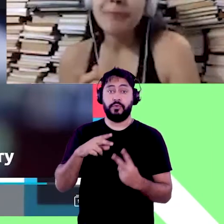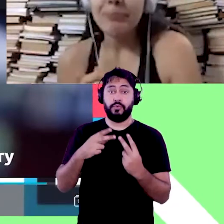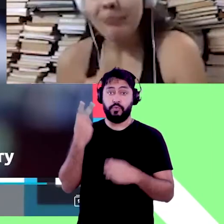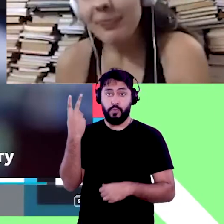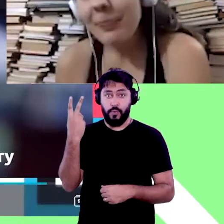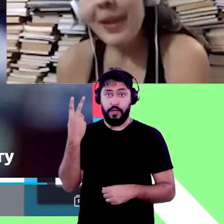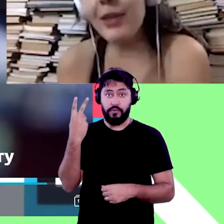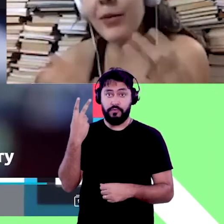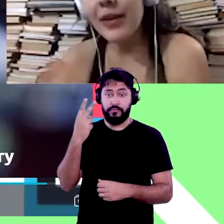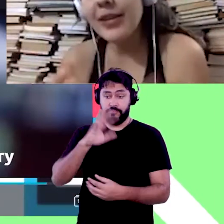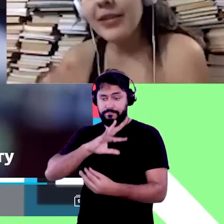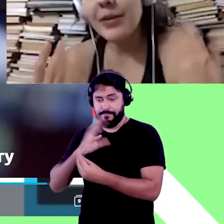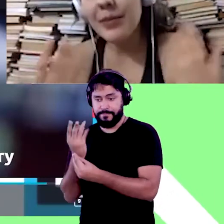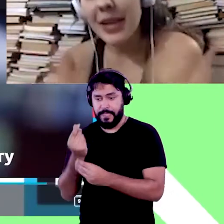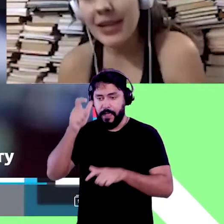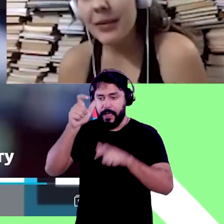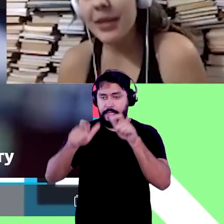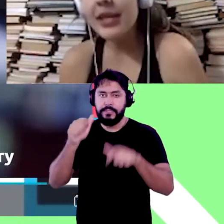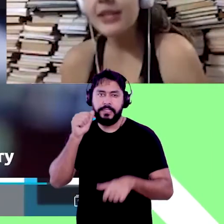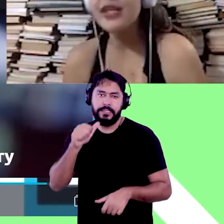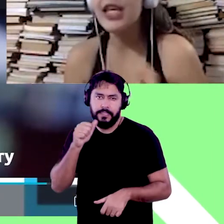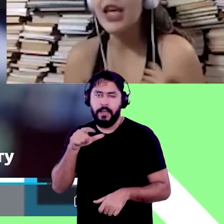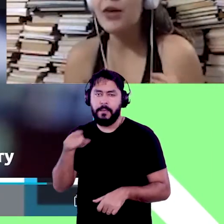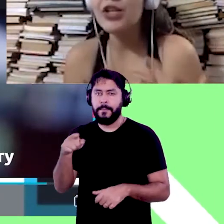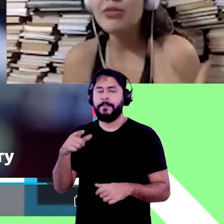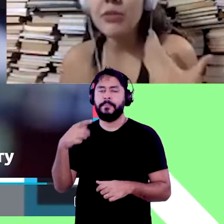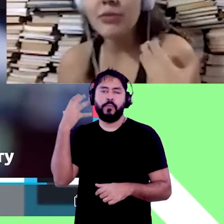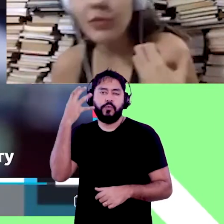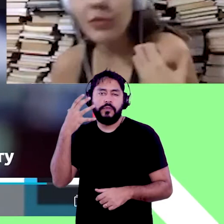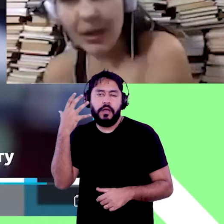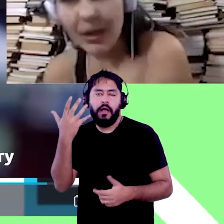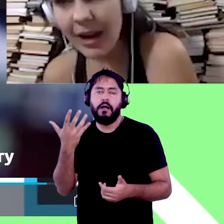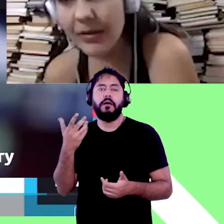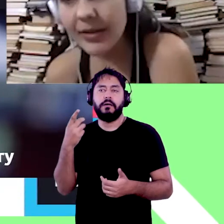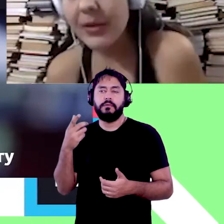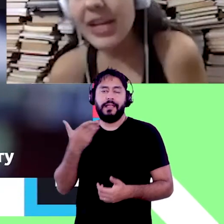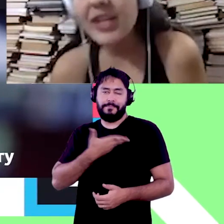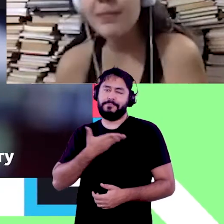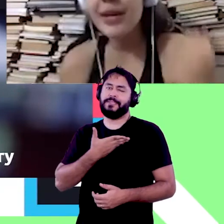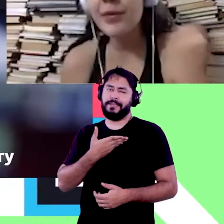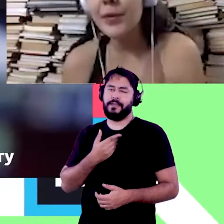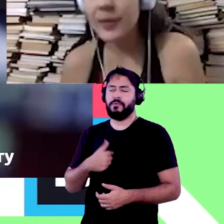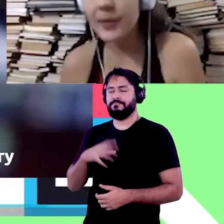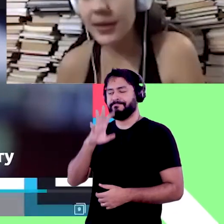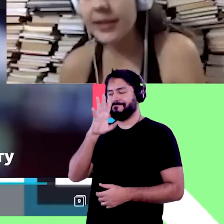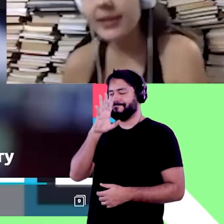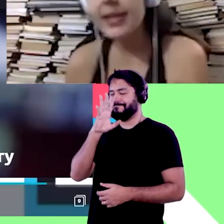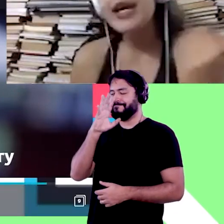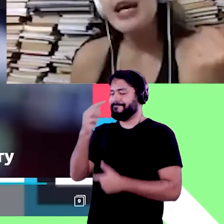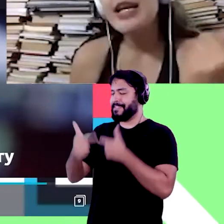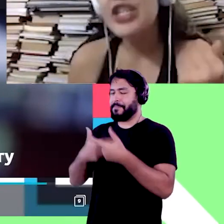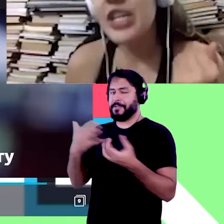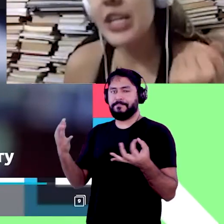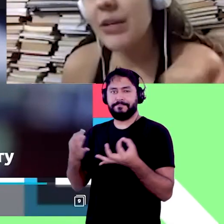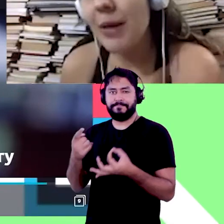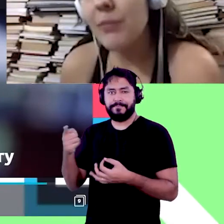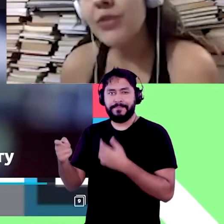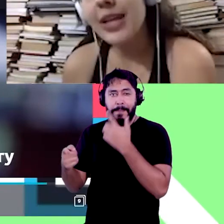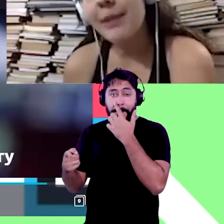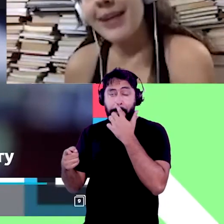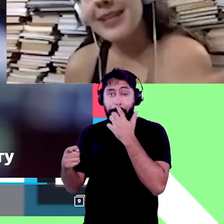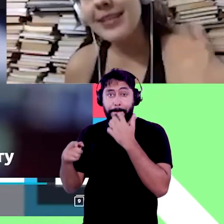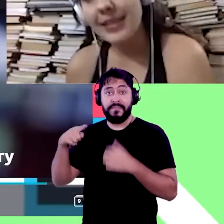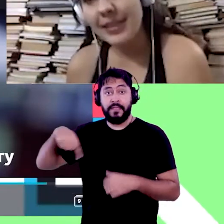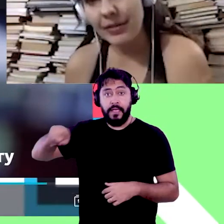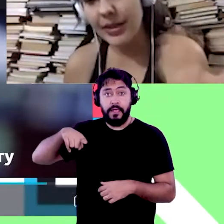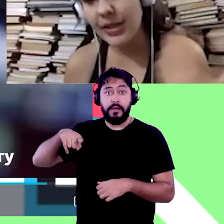que eu conheço, são minhas amigas e que eu admiro muito o trabalho, que são grandes precursoras de uma música